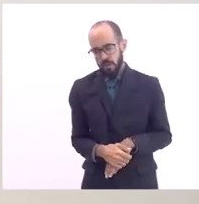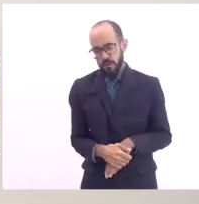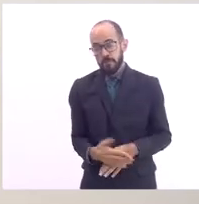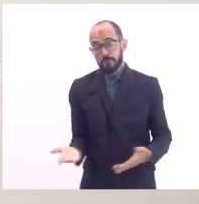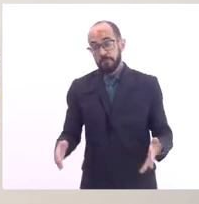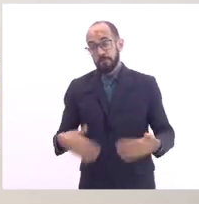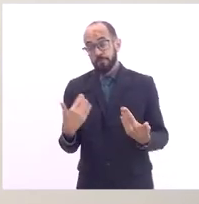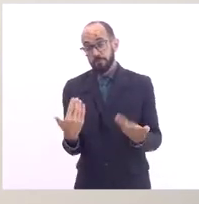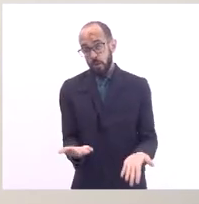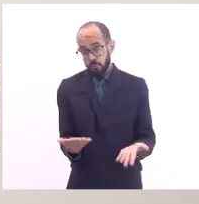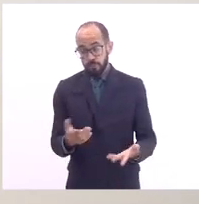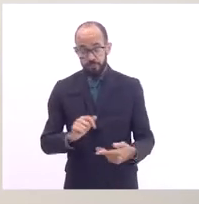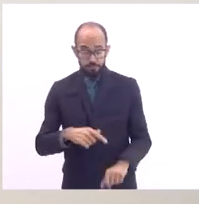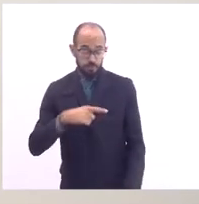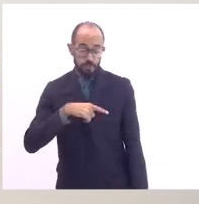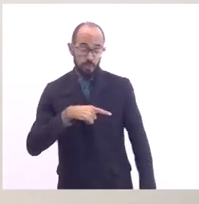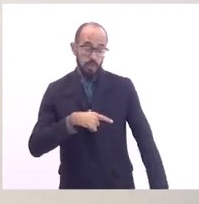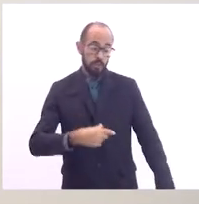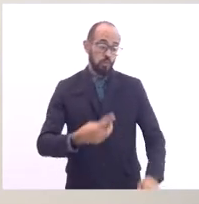nós temos dois fatores aí.